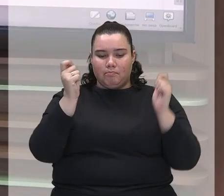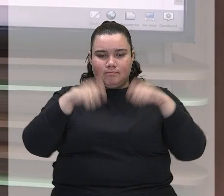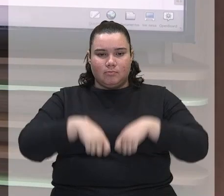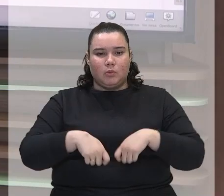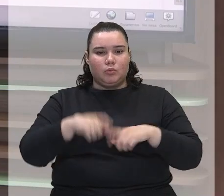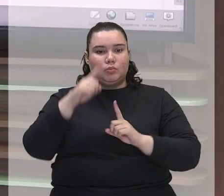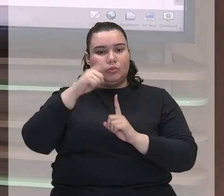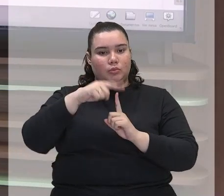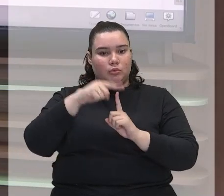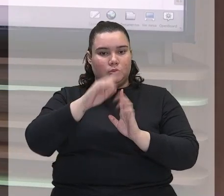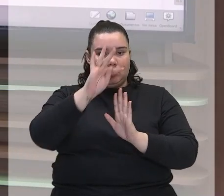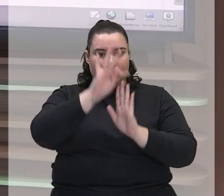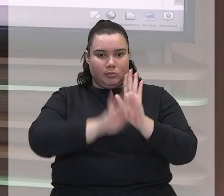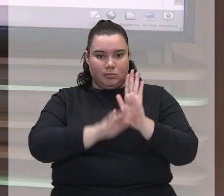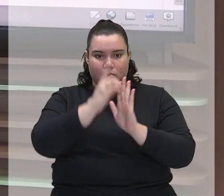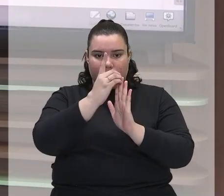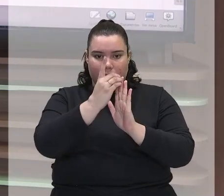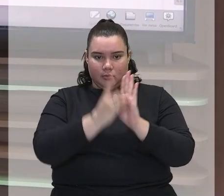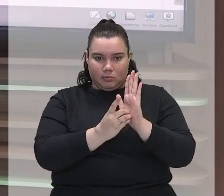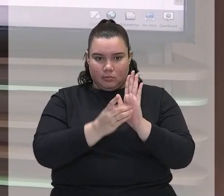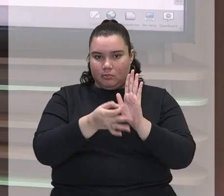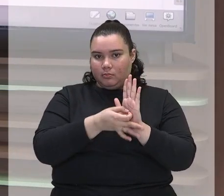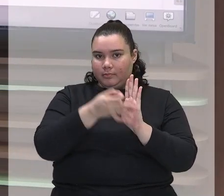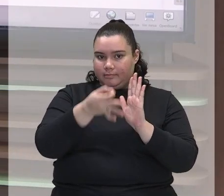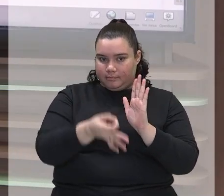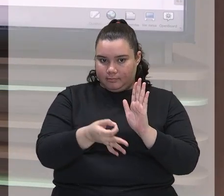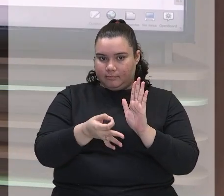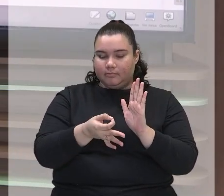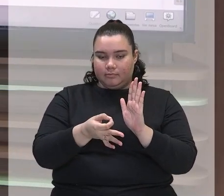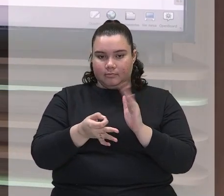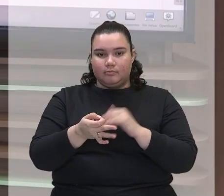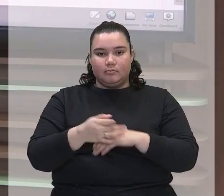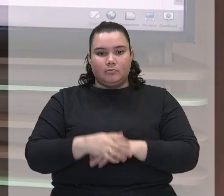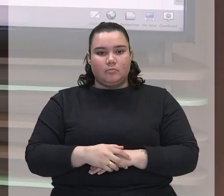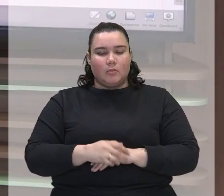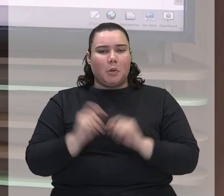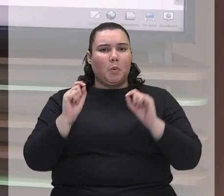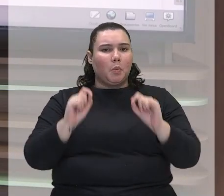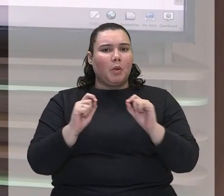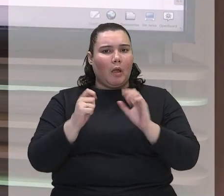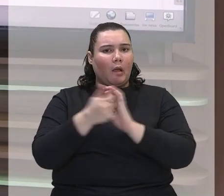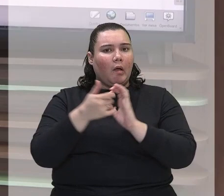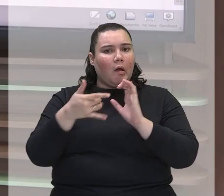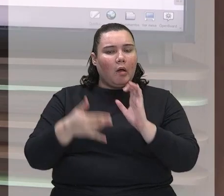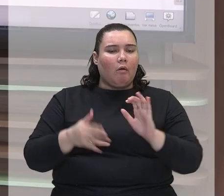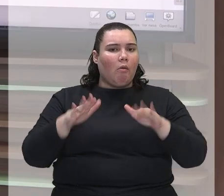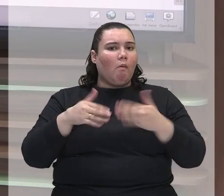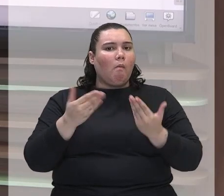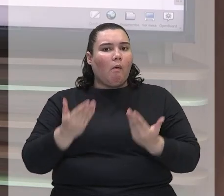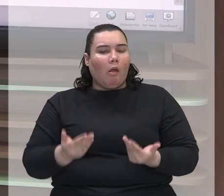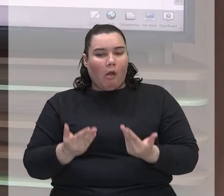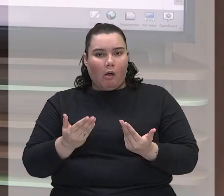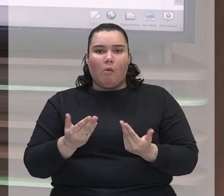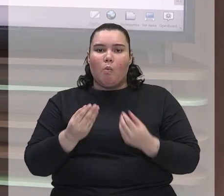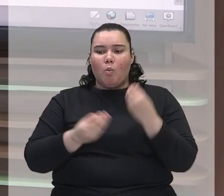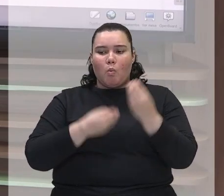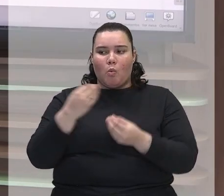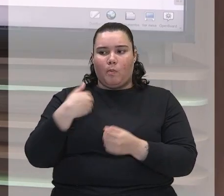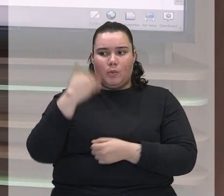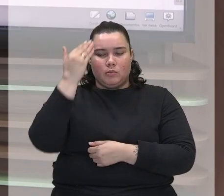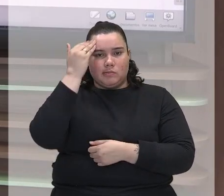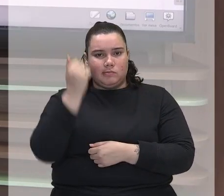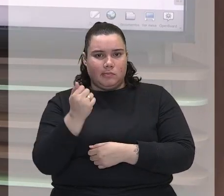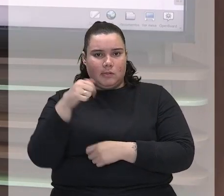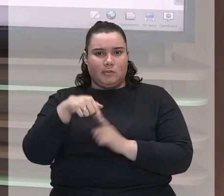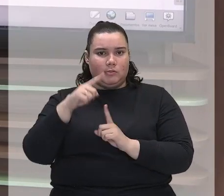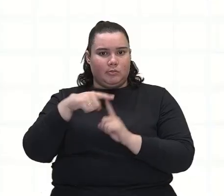tipo textual dissertativo argumentativo. O que caracteriza esse texto? Como é que eu reconheço esse texto? Como eu posso produzir